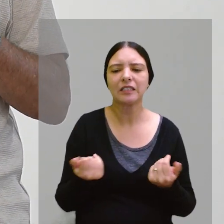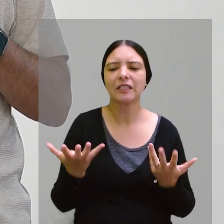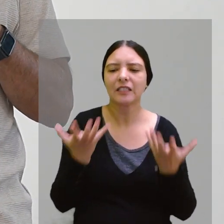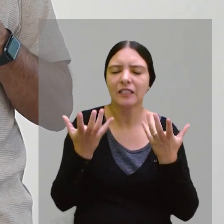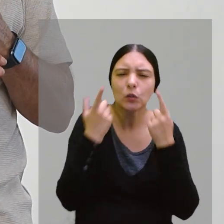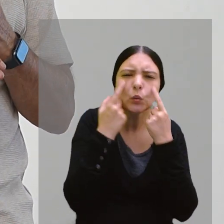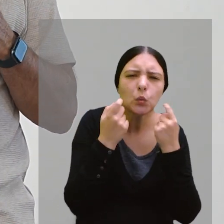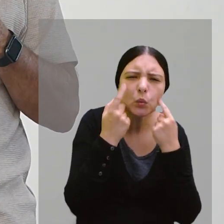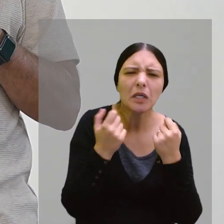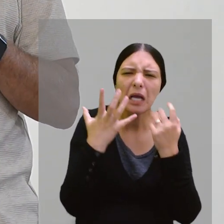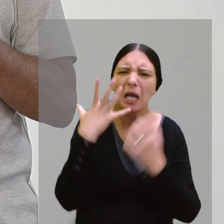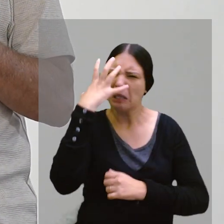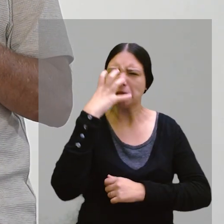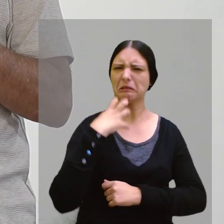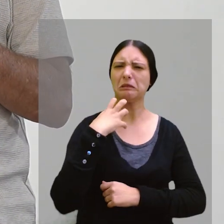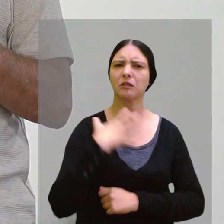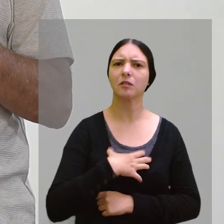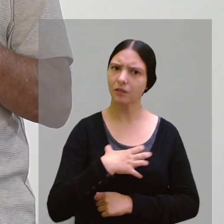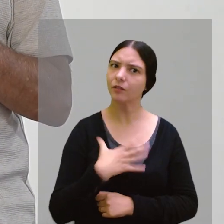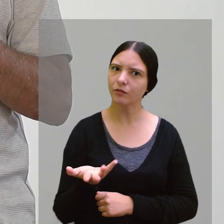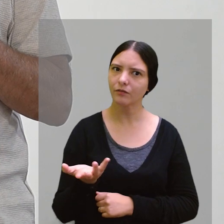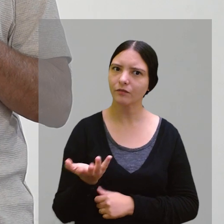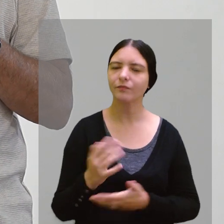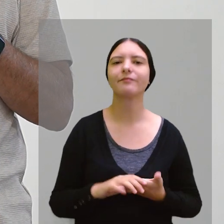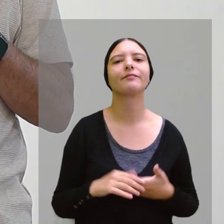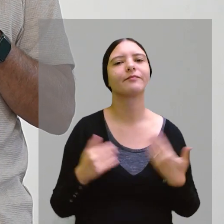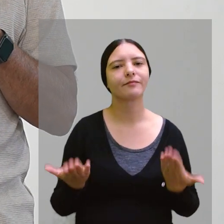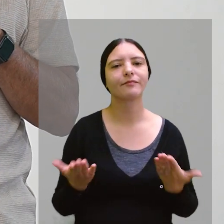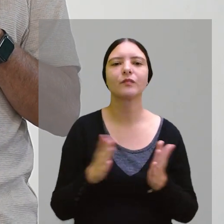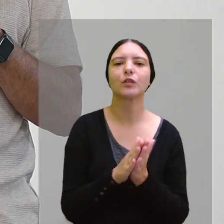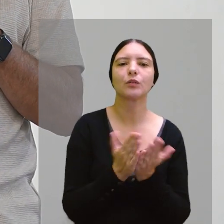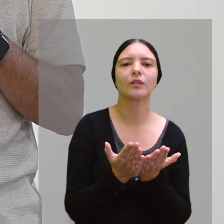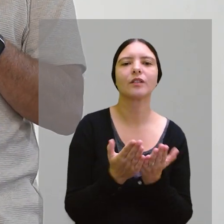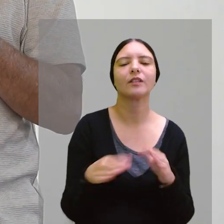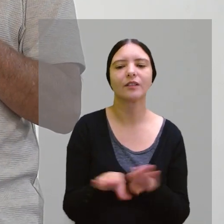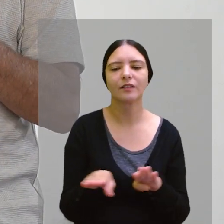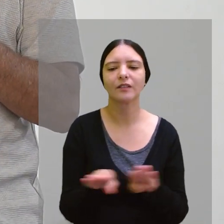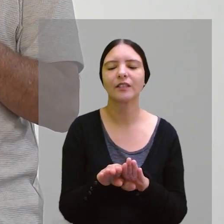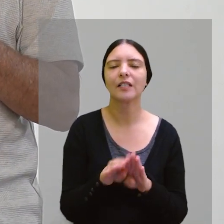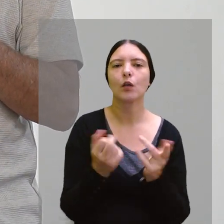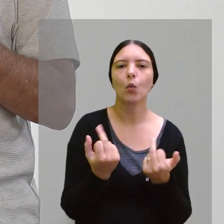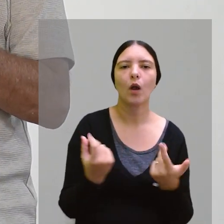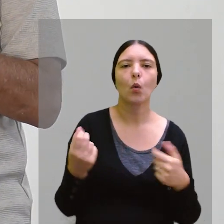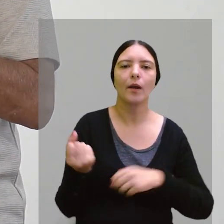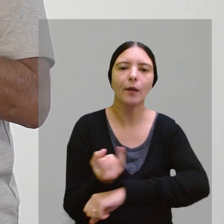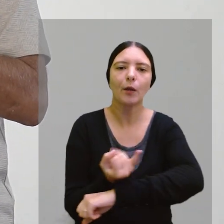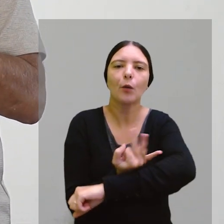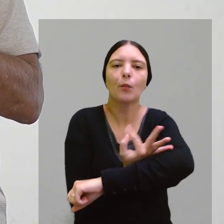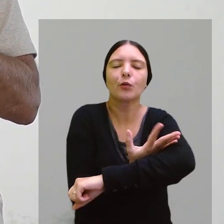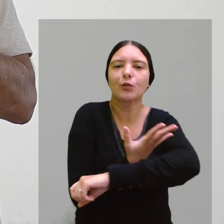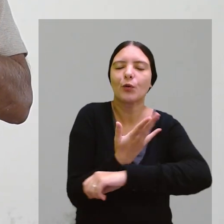chorar, raiva, não sentem tudo isso? Então, os livros são essas pequenas pílulas de emoção que